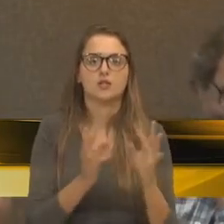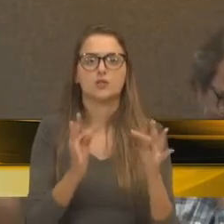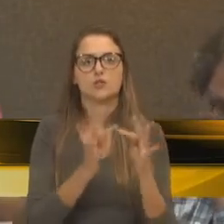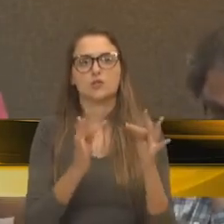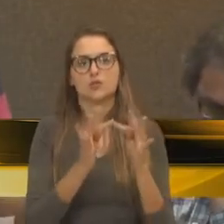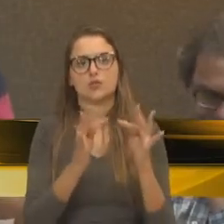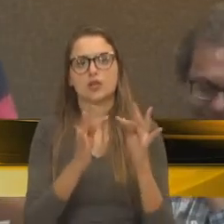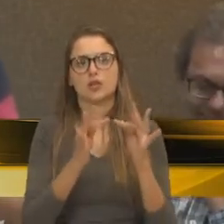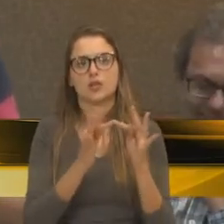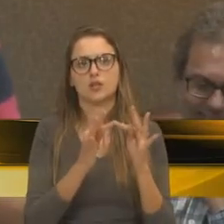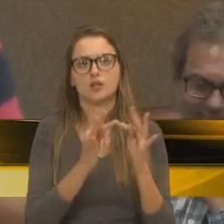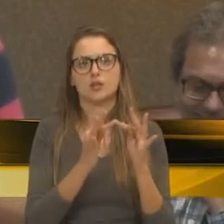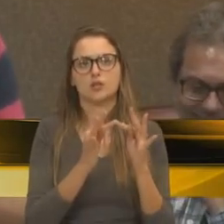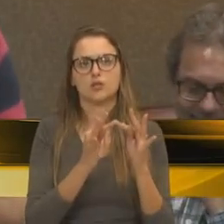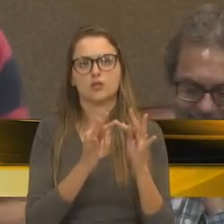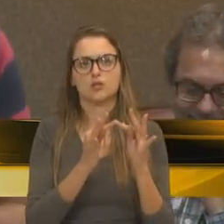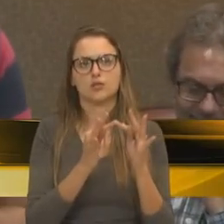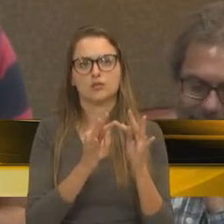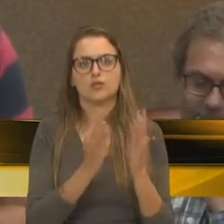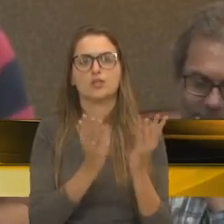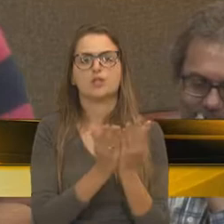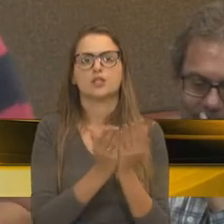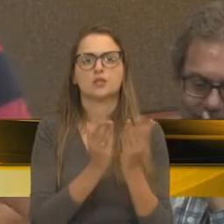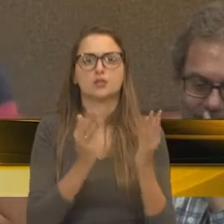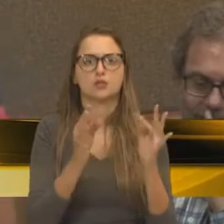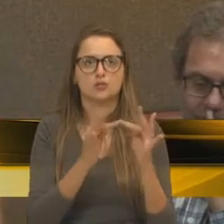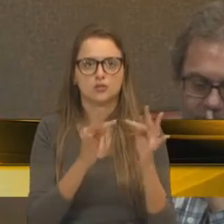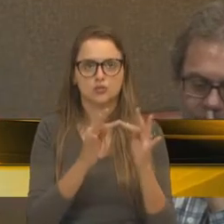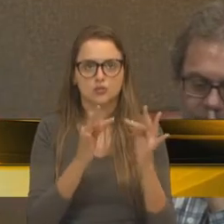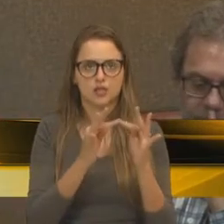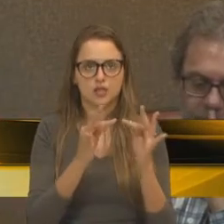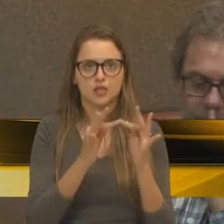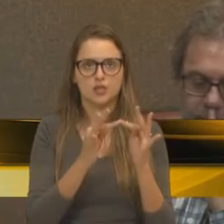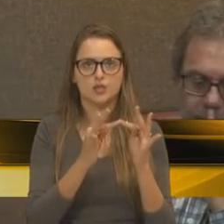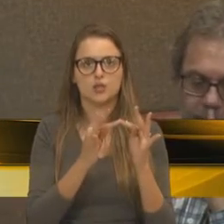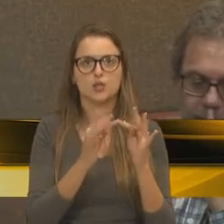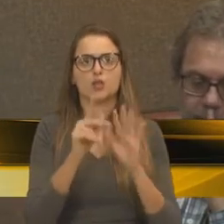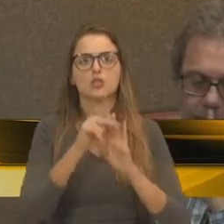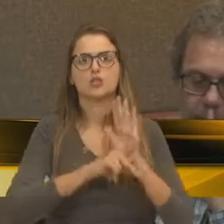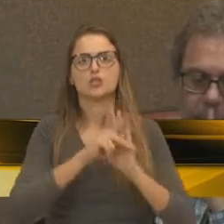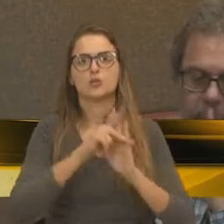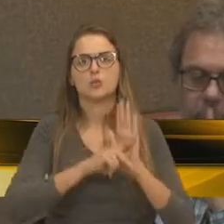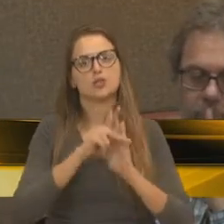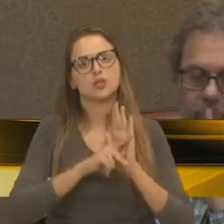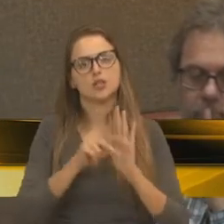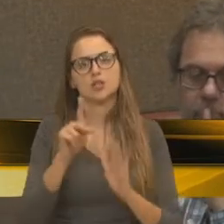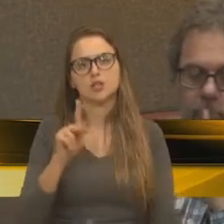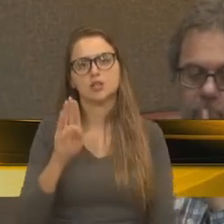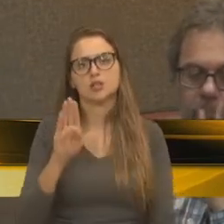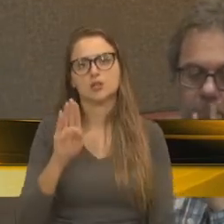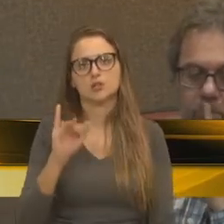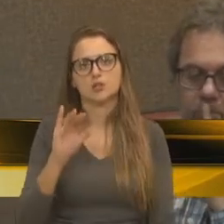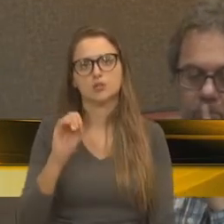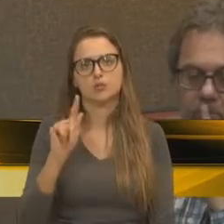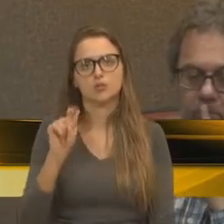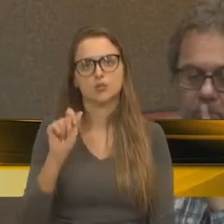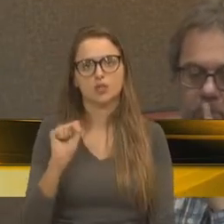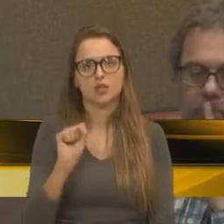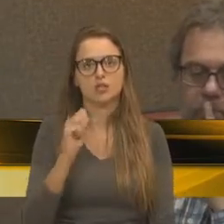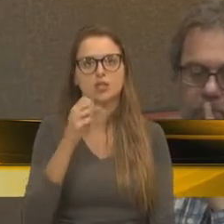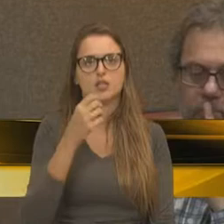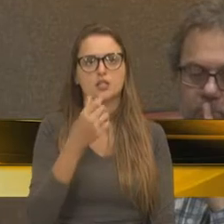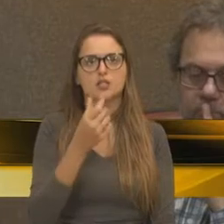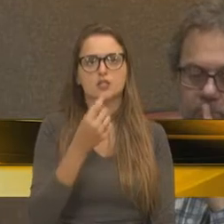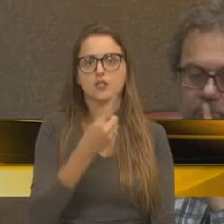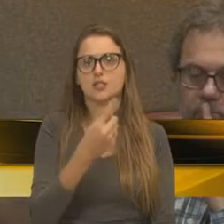energia estudo técnico né com a questão de projeto de biogás na órbita de 100 milhões 250